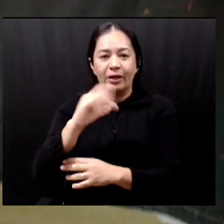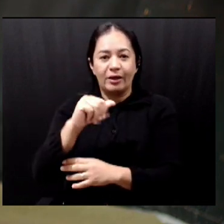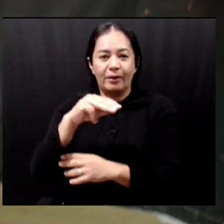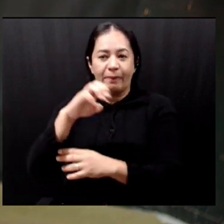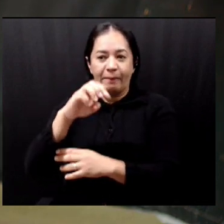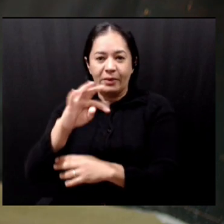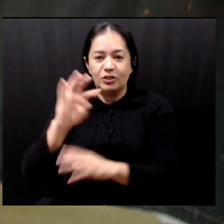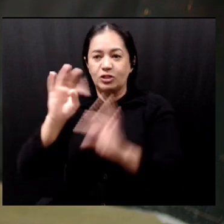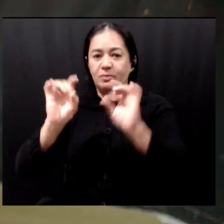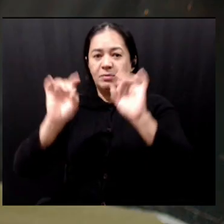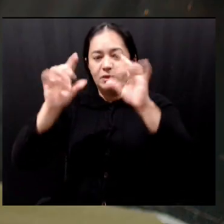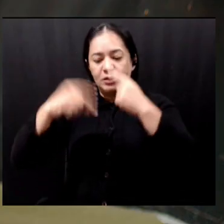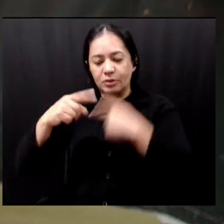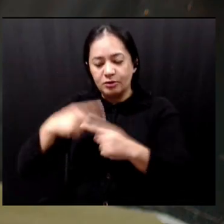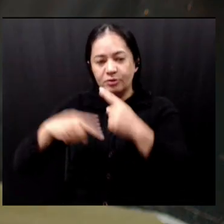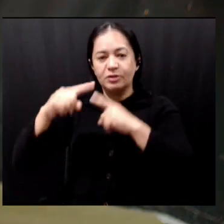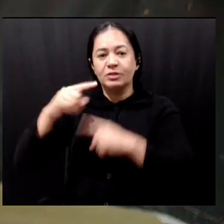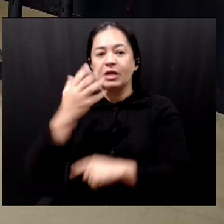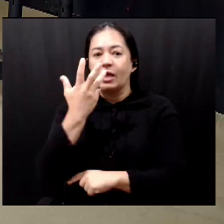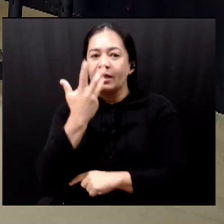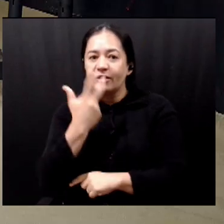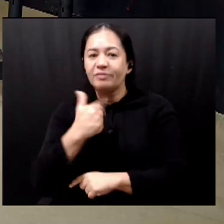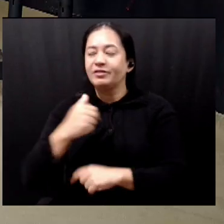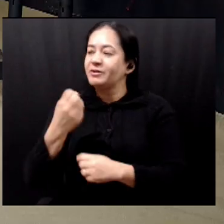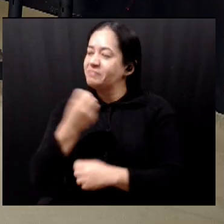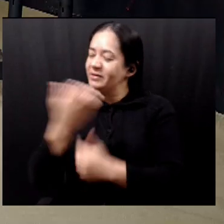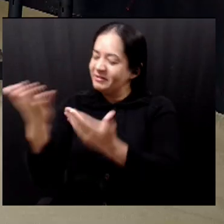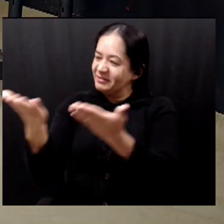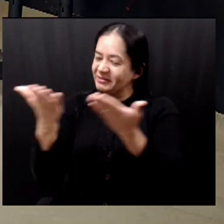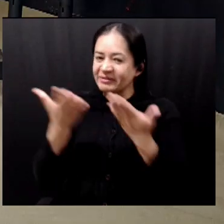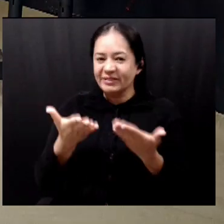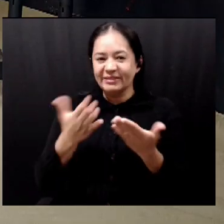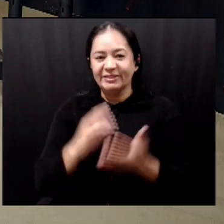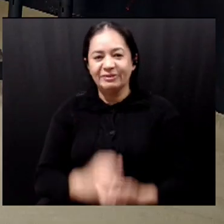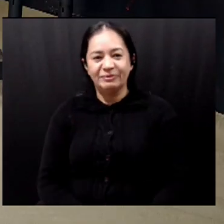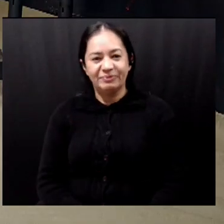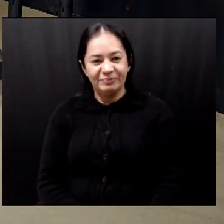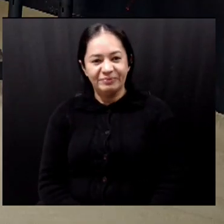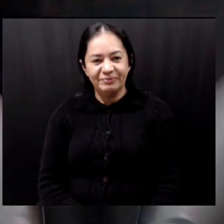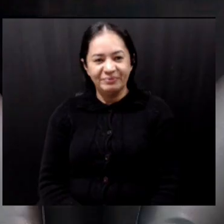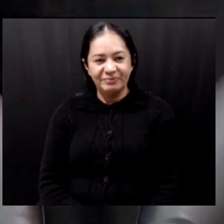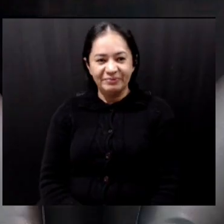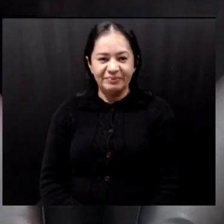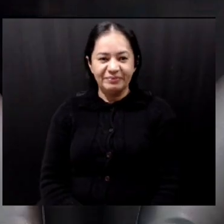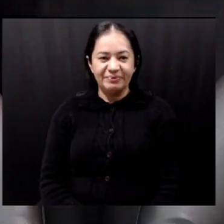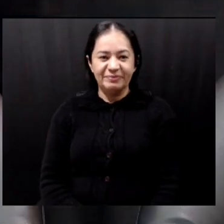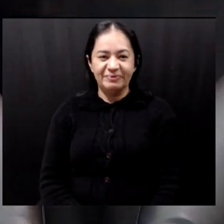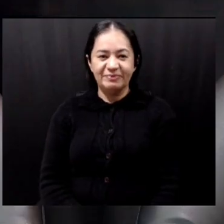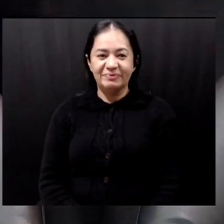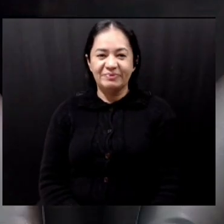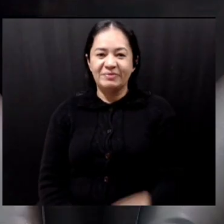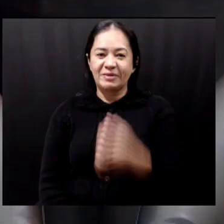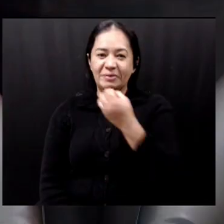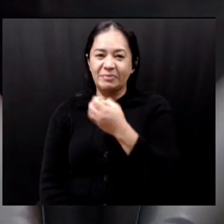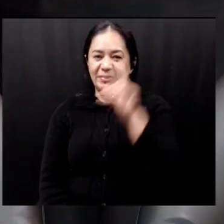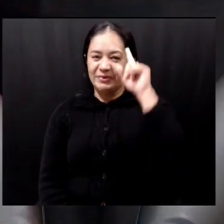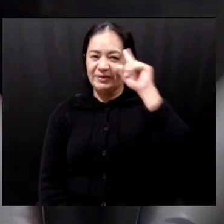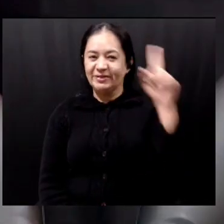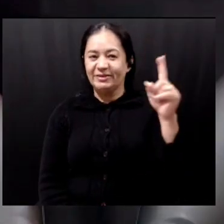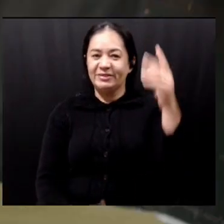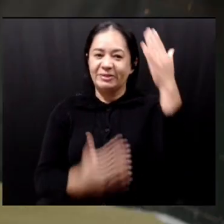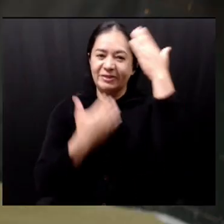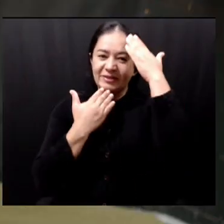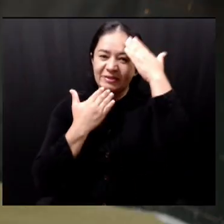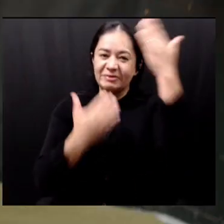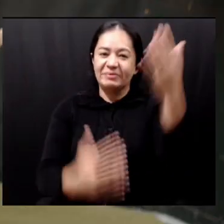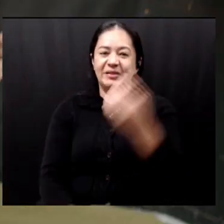desenvolvimento infantil. Seja bem-vinda, Beatriz Filietas. Bom dia! Bom dia, bom dia. Muito obrigada pela oportunidade.